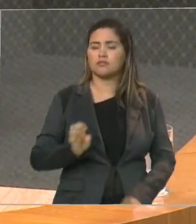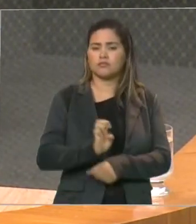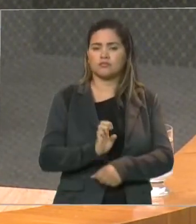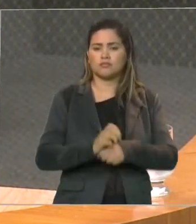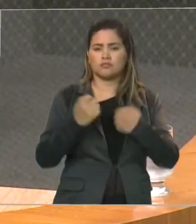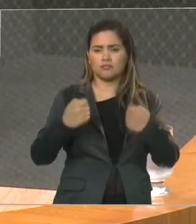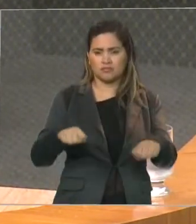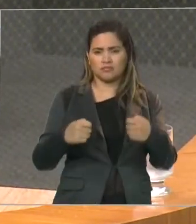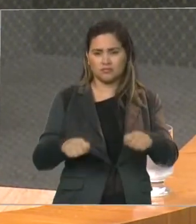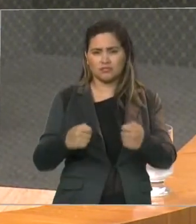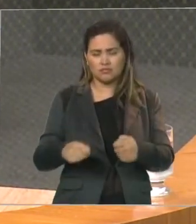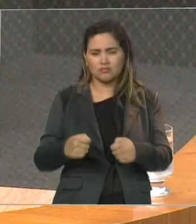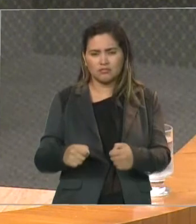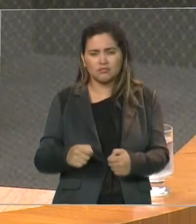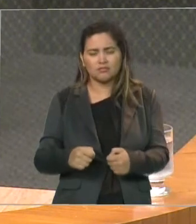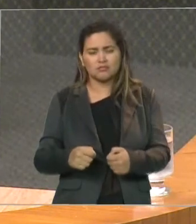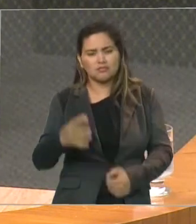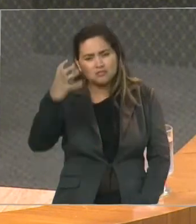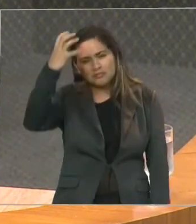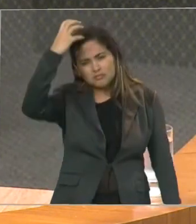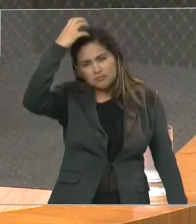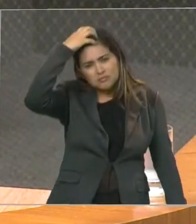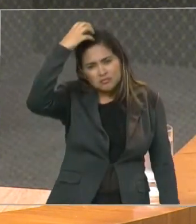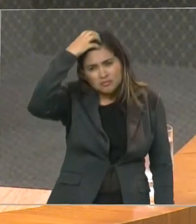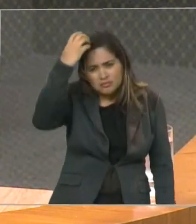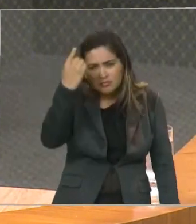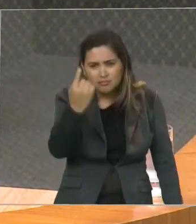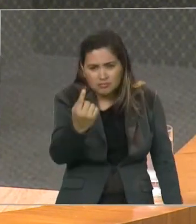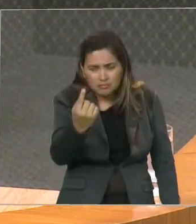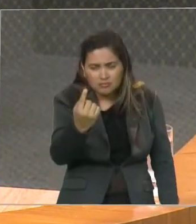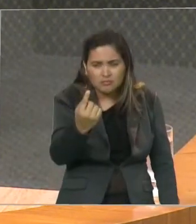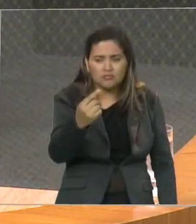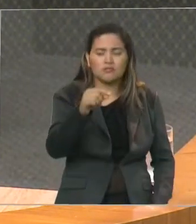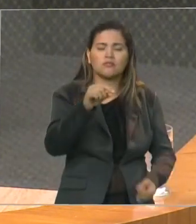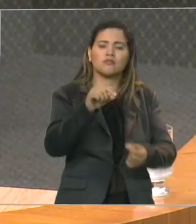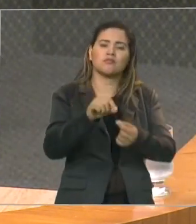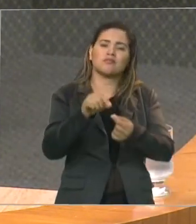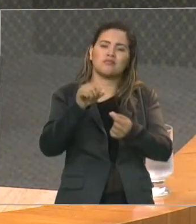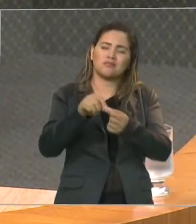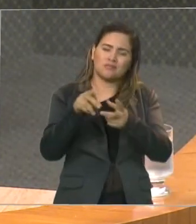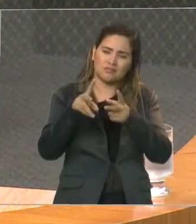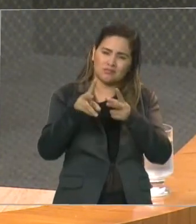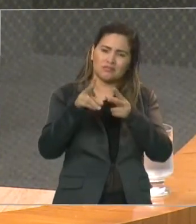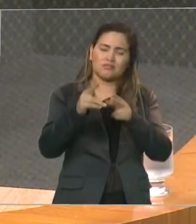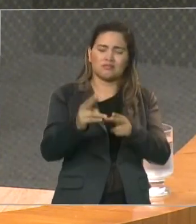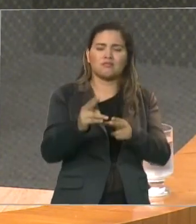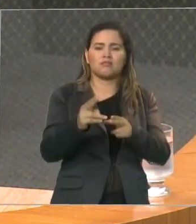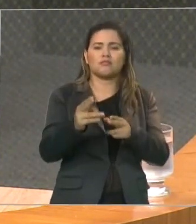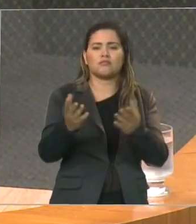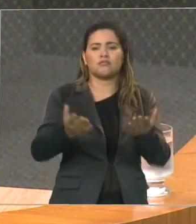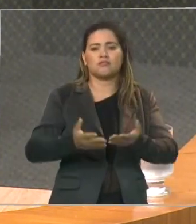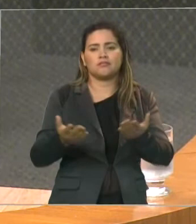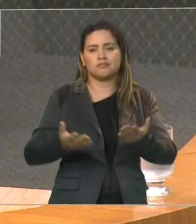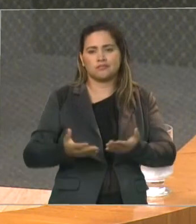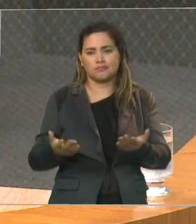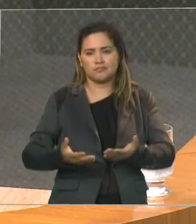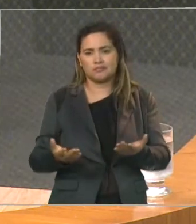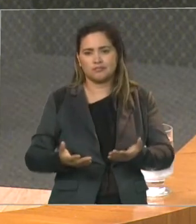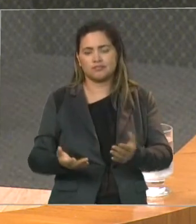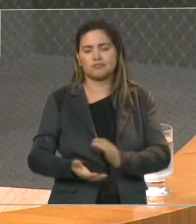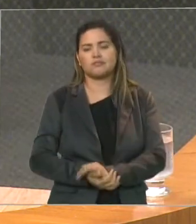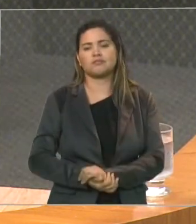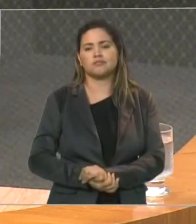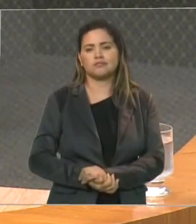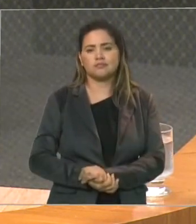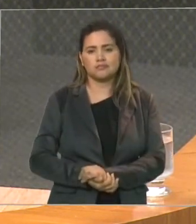que ele cometeu, ele vai colocar nas costas de um policial militar, como está acontecendo agora. Então, o que nós precisamos, senhoras e senhores